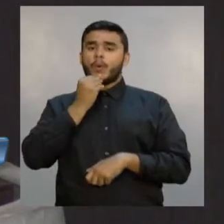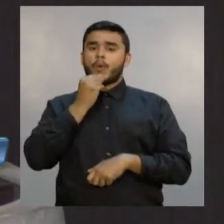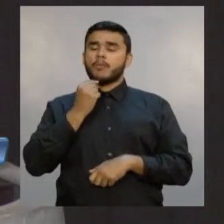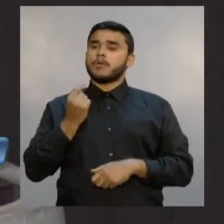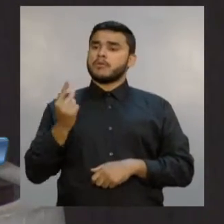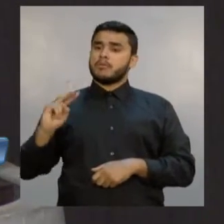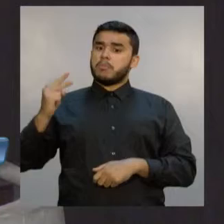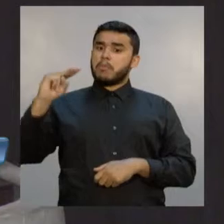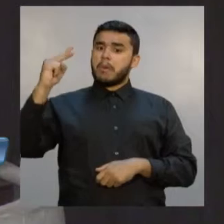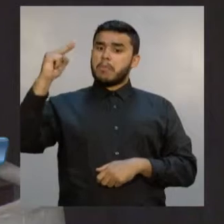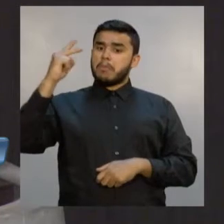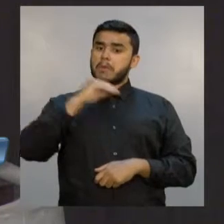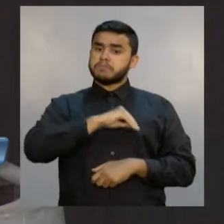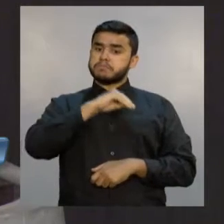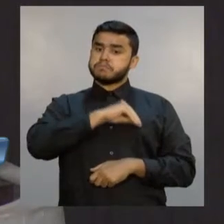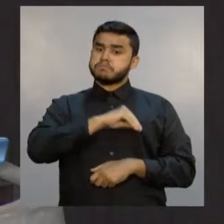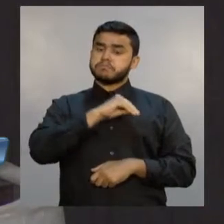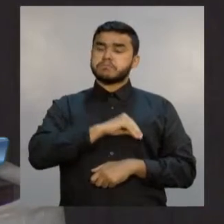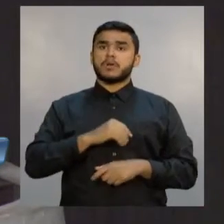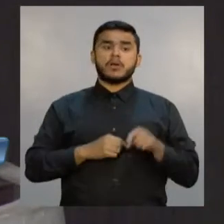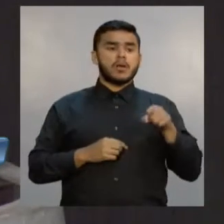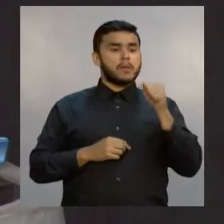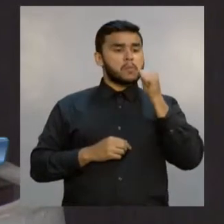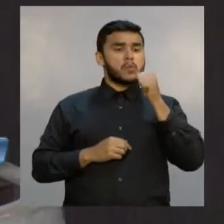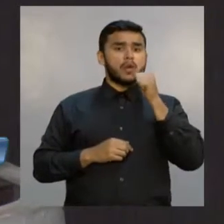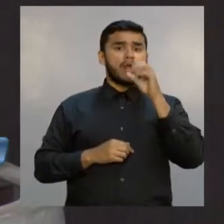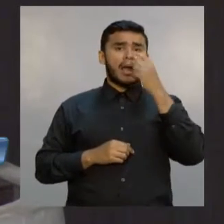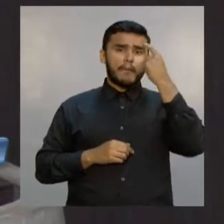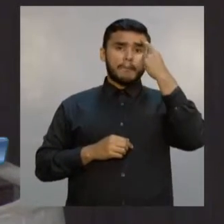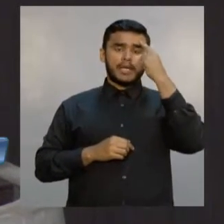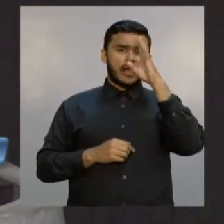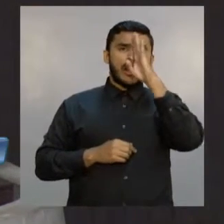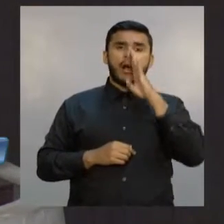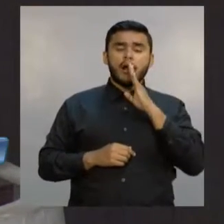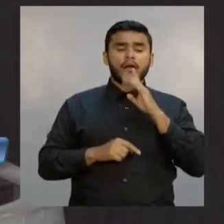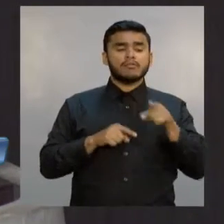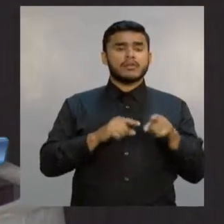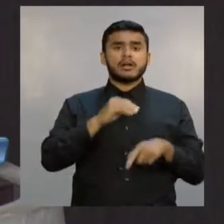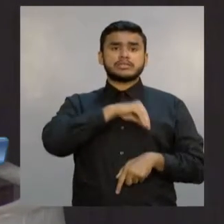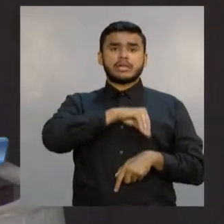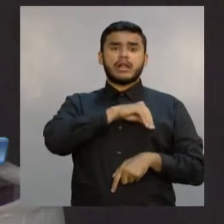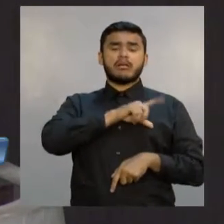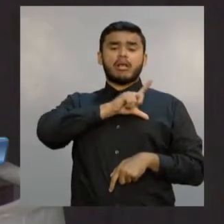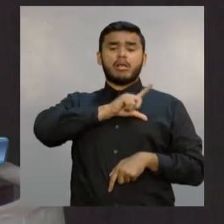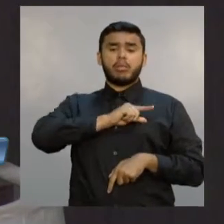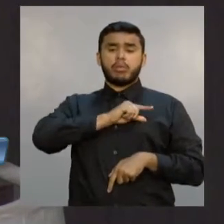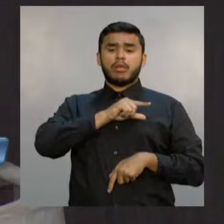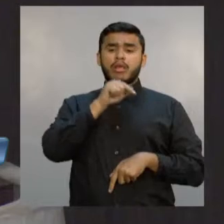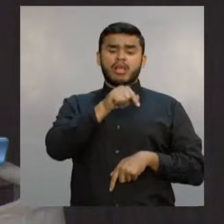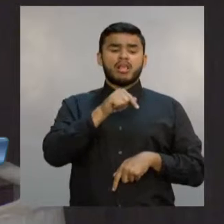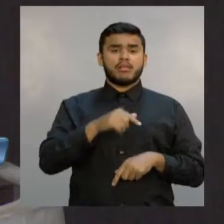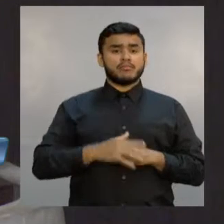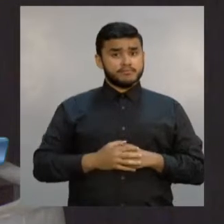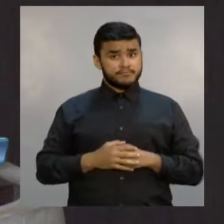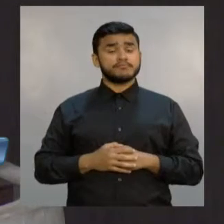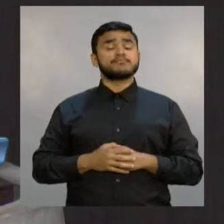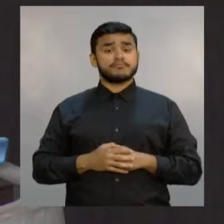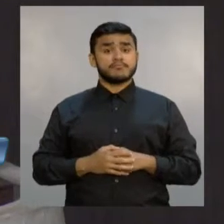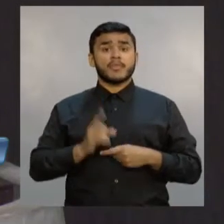trabalho gratuito não remunerado das mulheres, no trabalho doméstico que